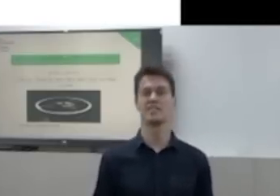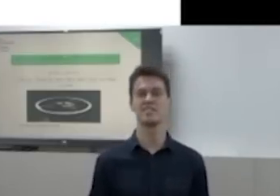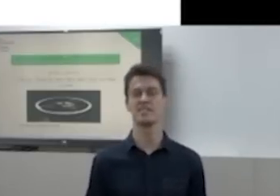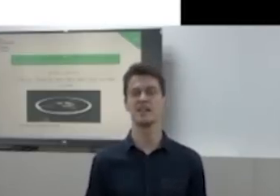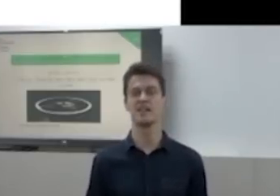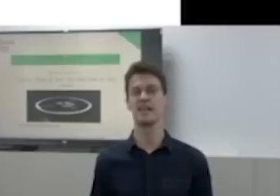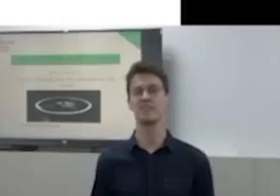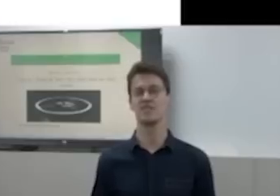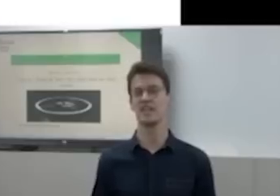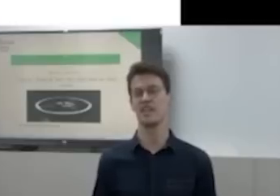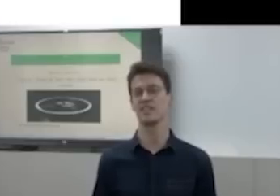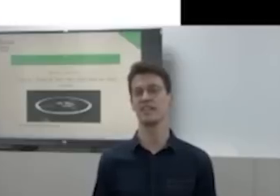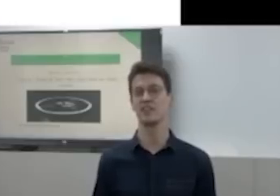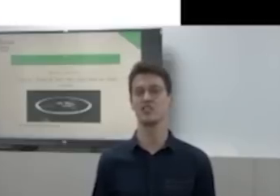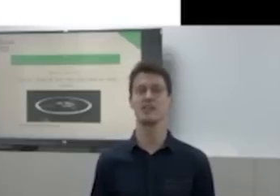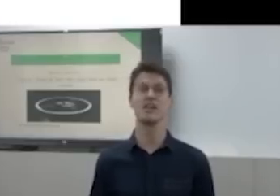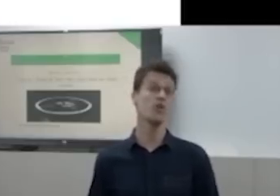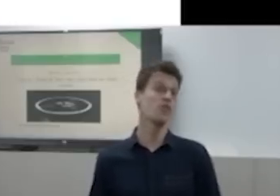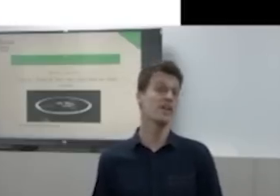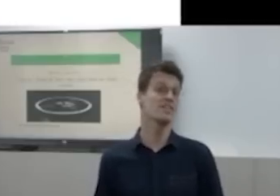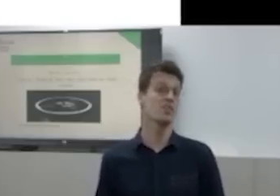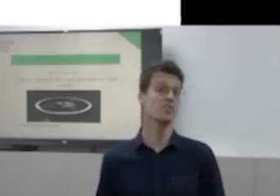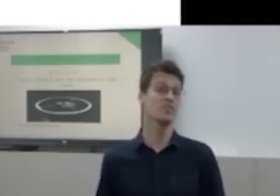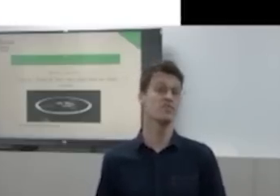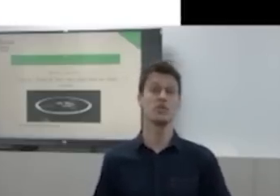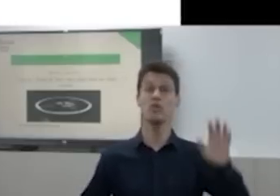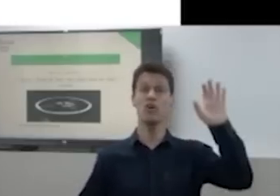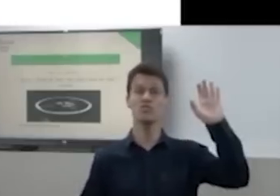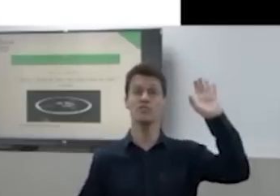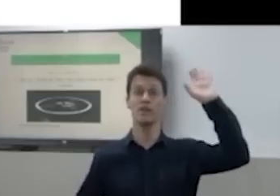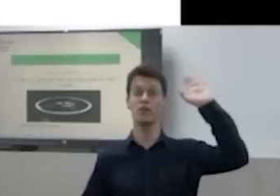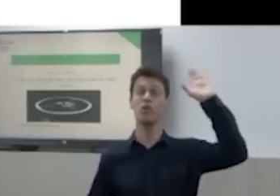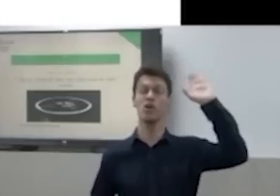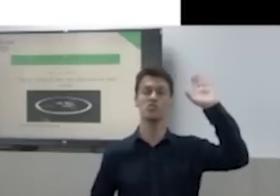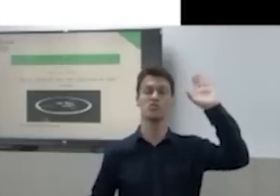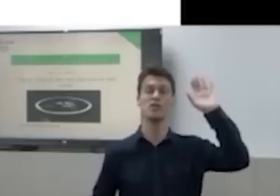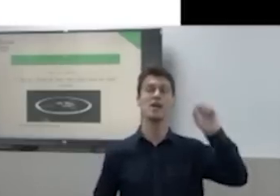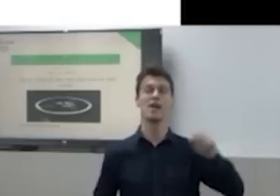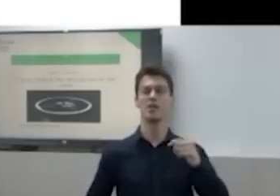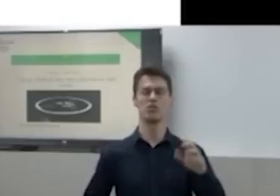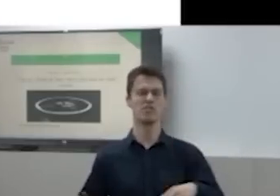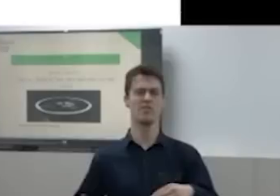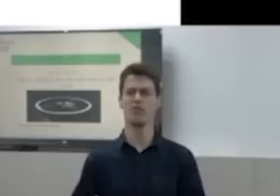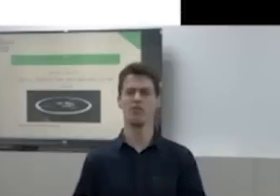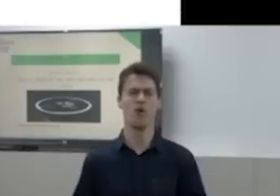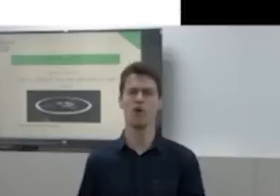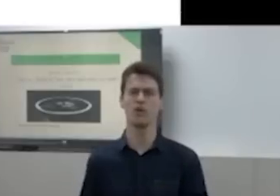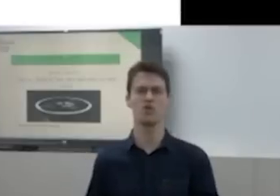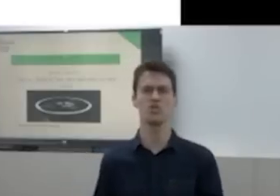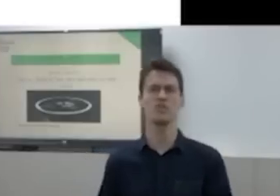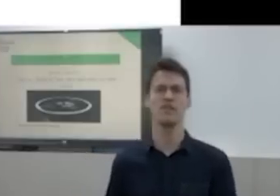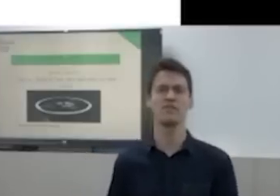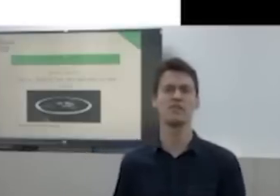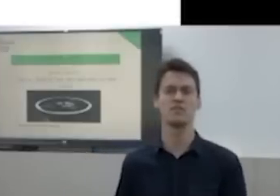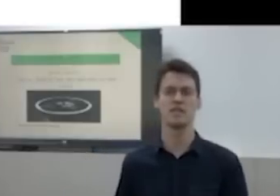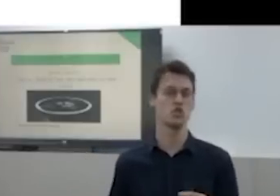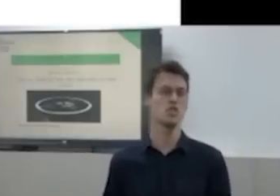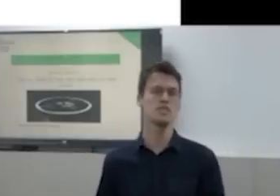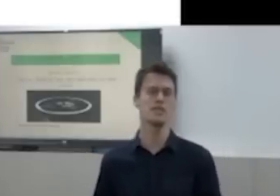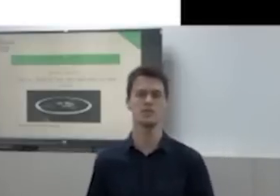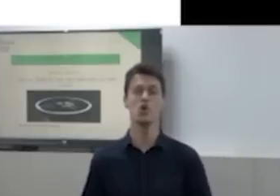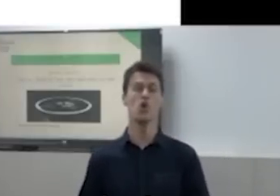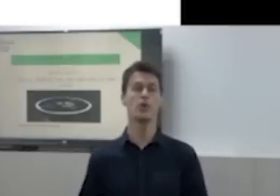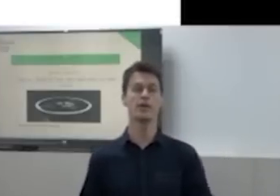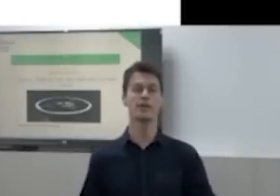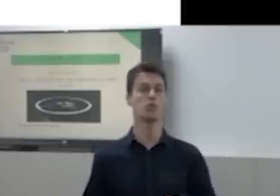notícias nos sites da internet? Talvez algum de vocês falou, eu gosto, Fabiano, eu gosto. Eu gosto de ver fofoca, eu gosto de ver a vida